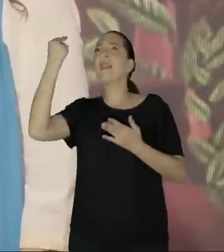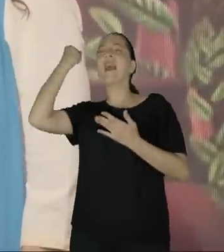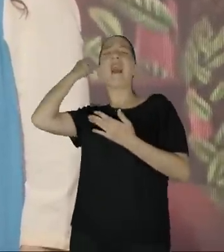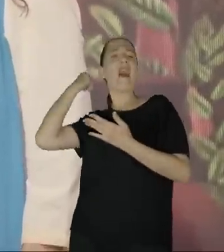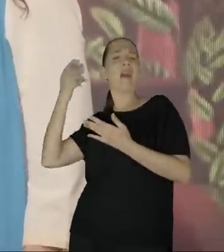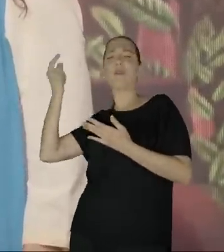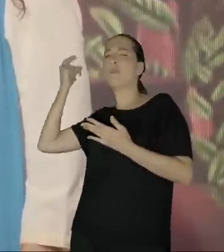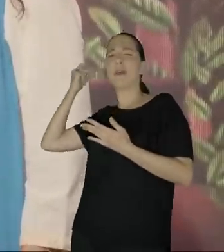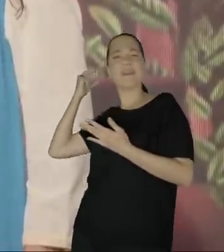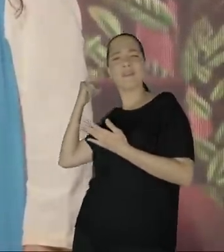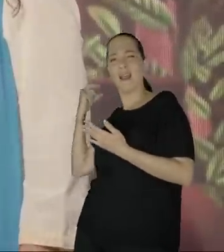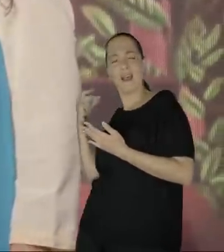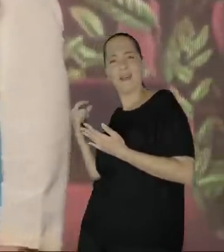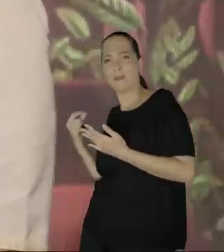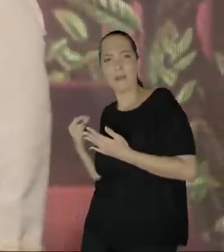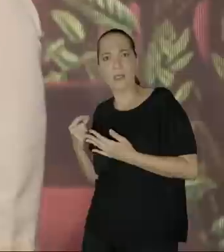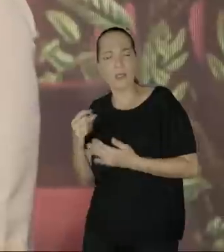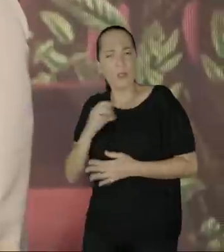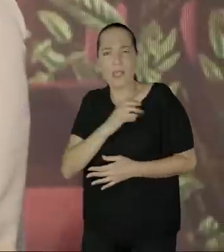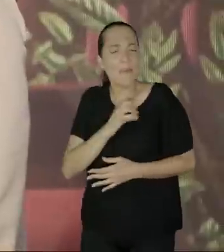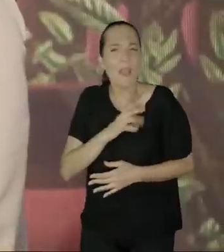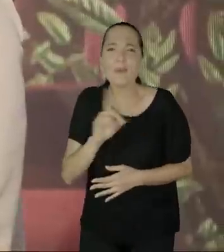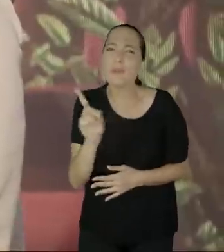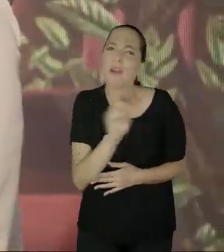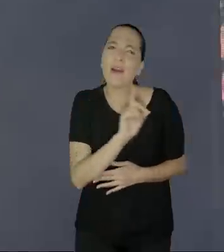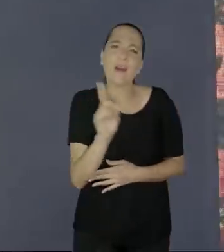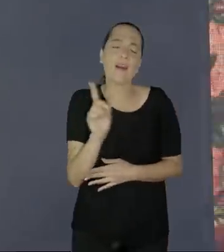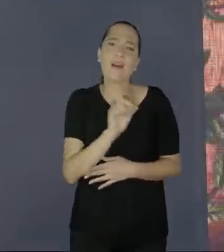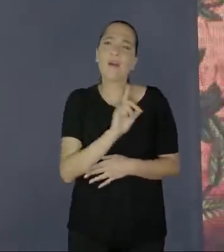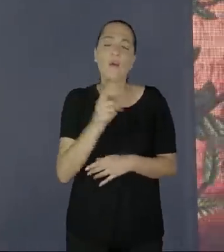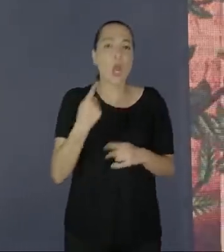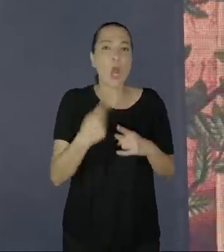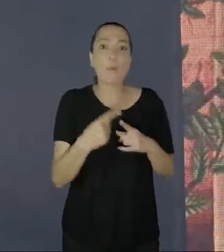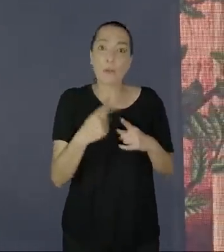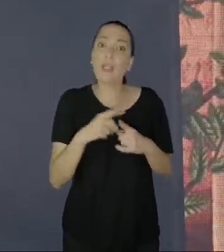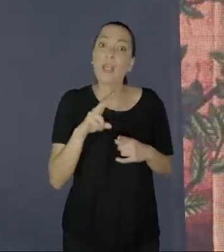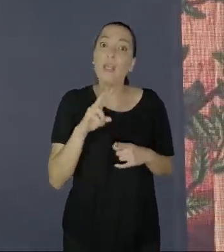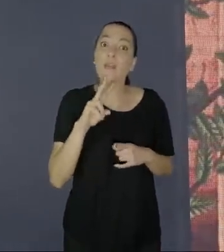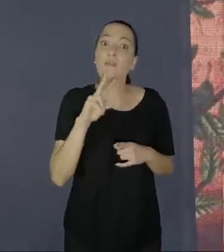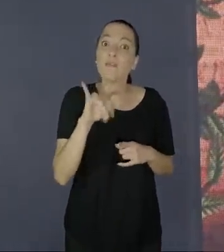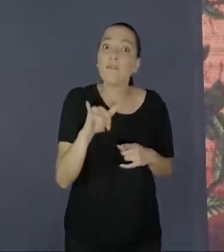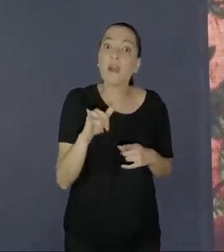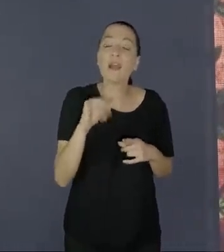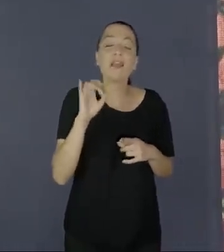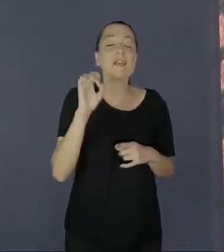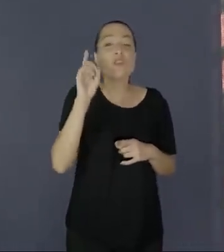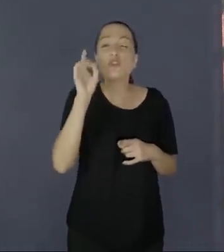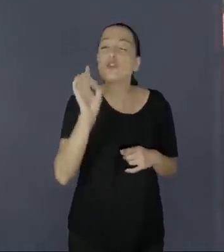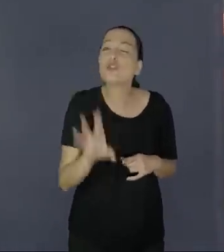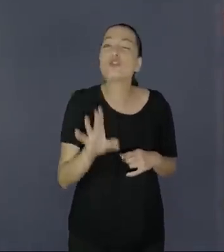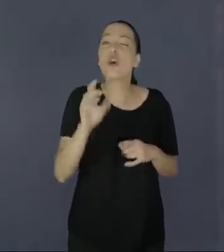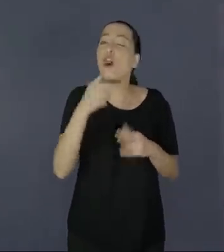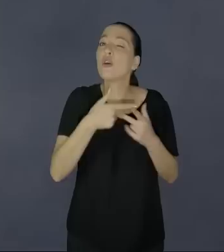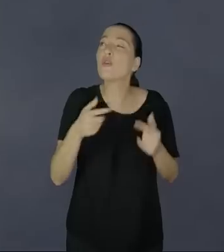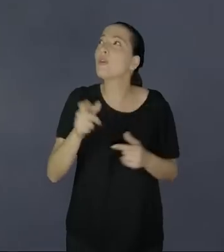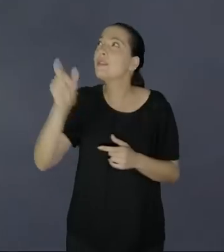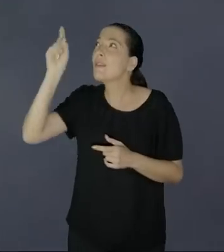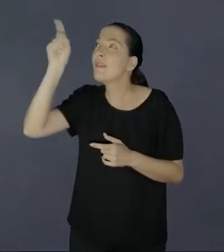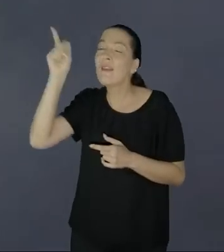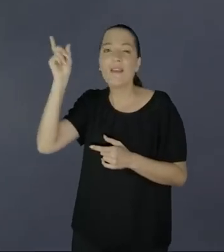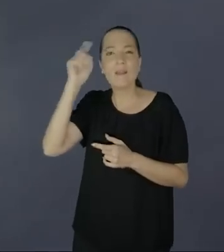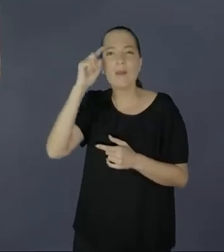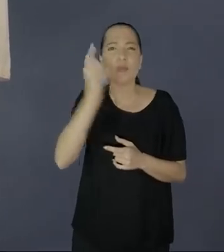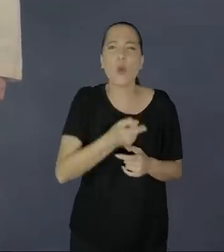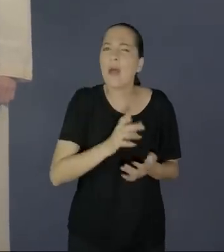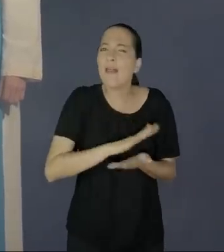antigos. Não temas, pois se cumprirão as palavras do seu pai. Nada